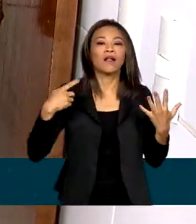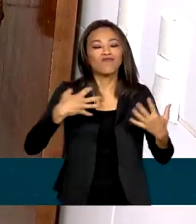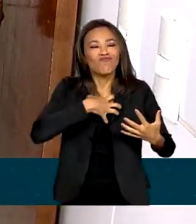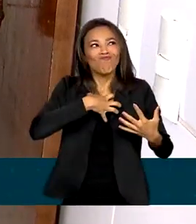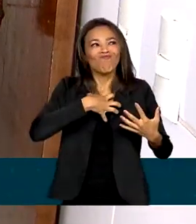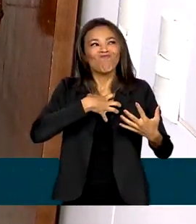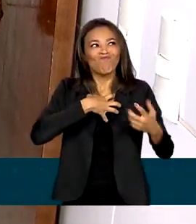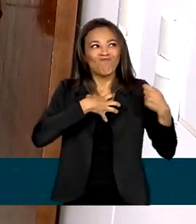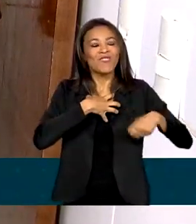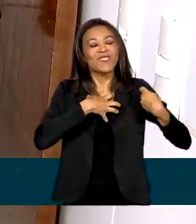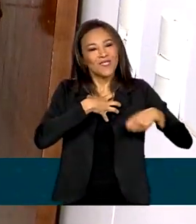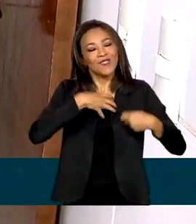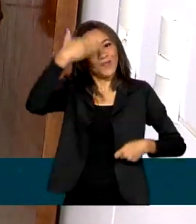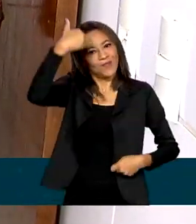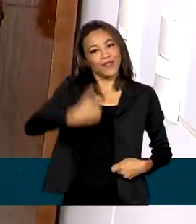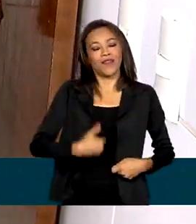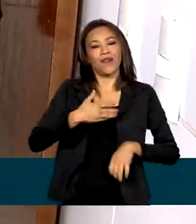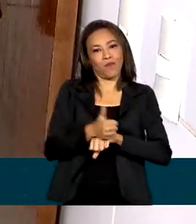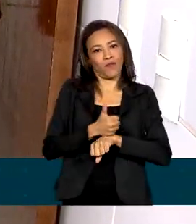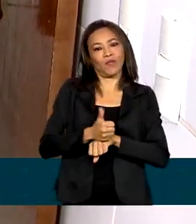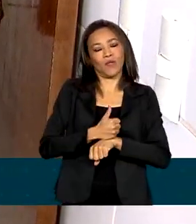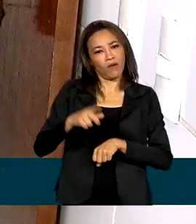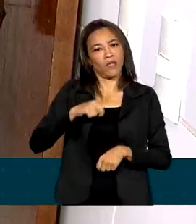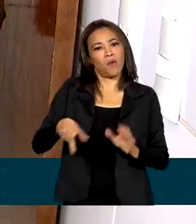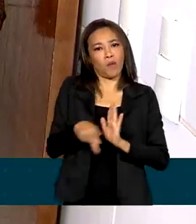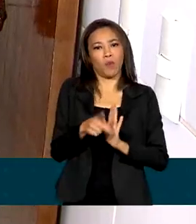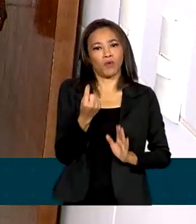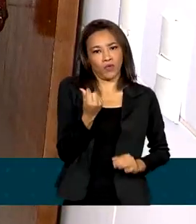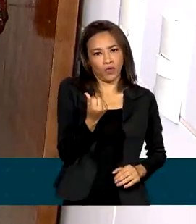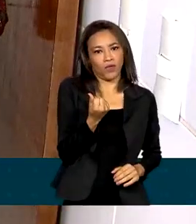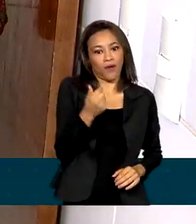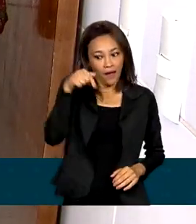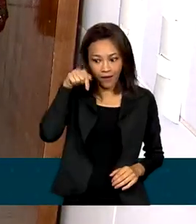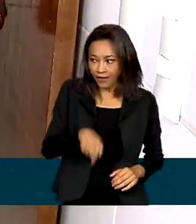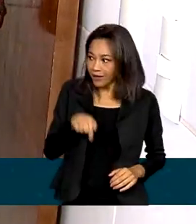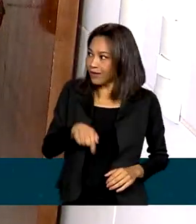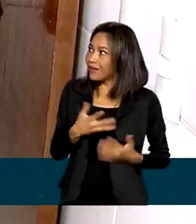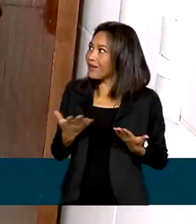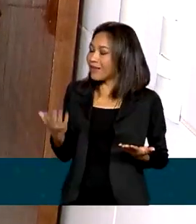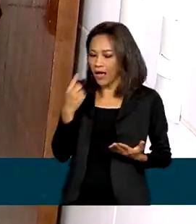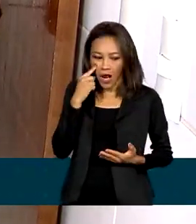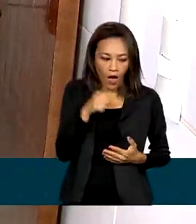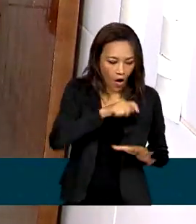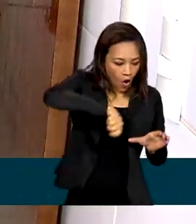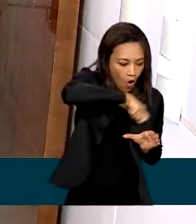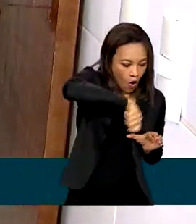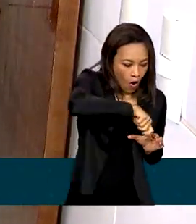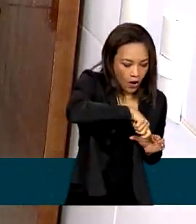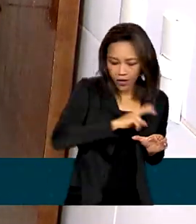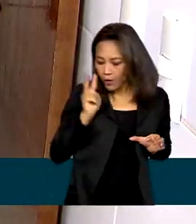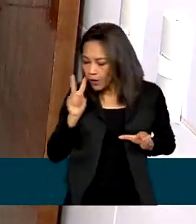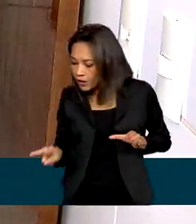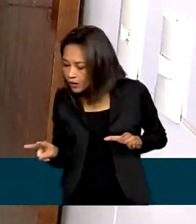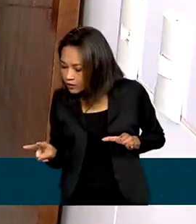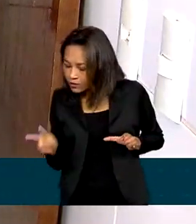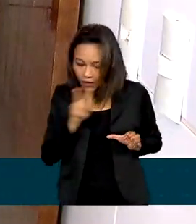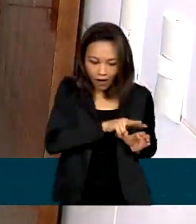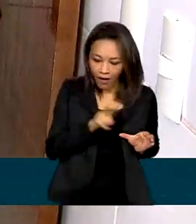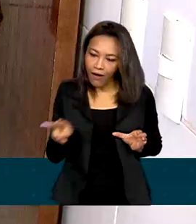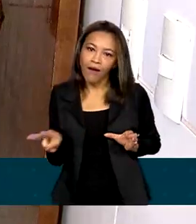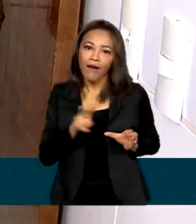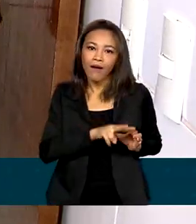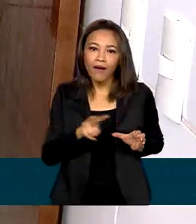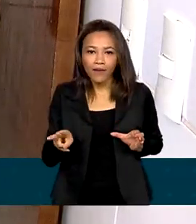necessidade de ser profissional e ganhar o próprio dinheiro. Aqui, ela tem um olho no forno e outro no pequeno Davi.